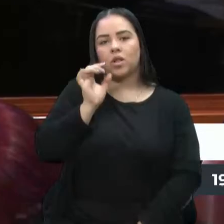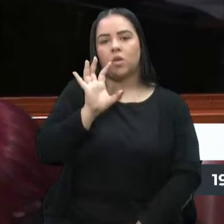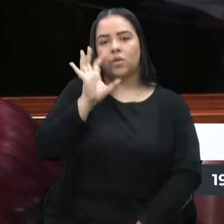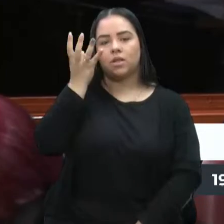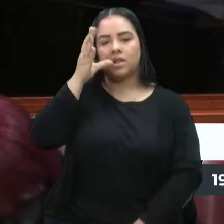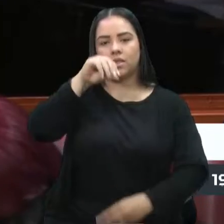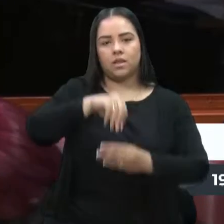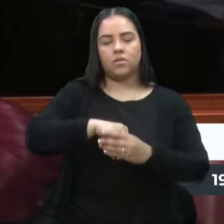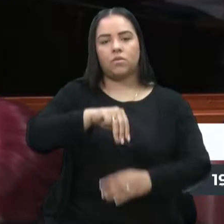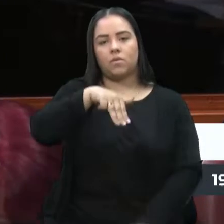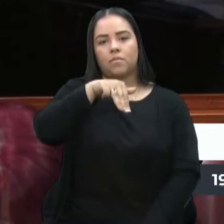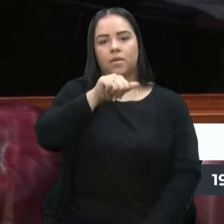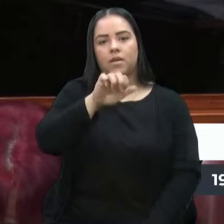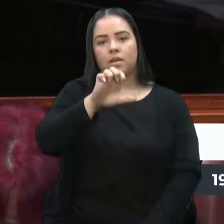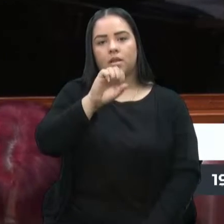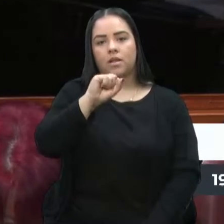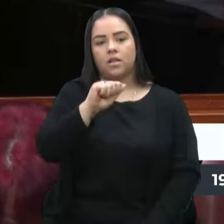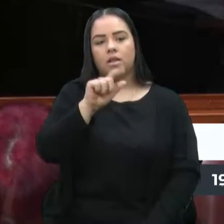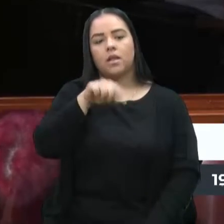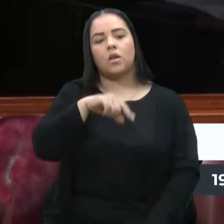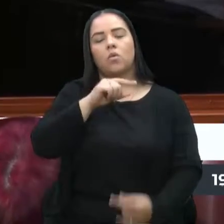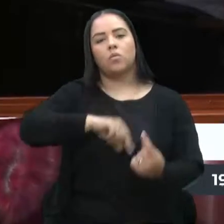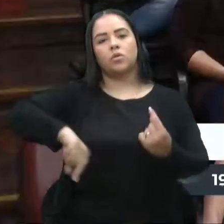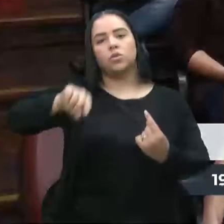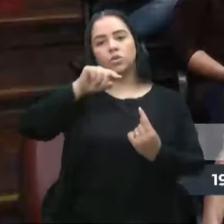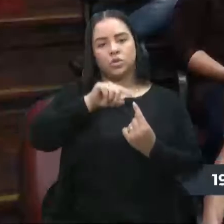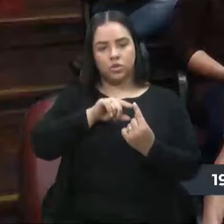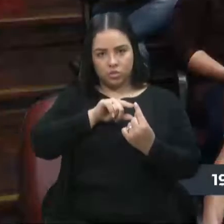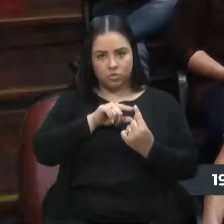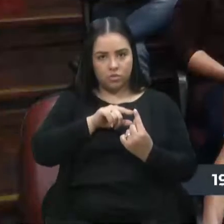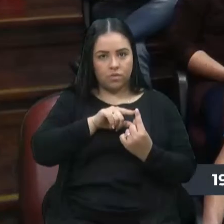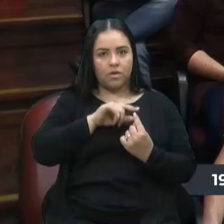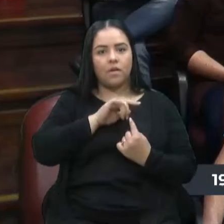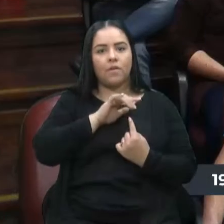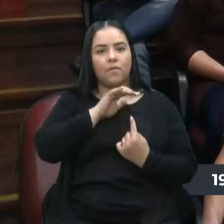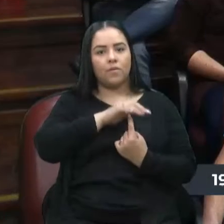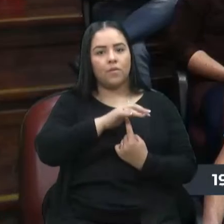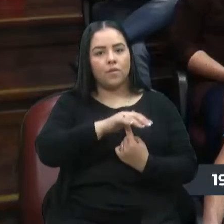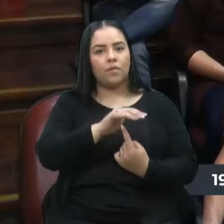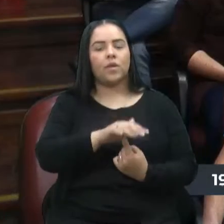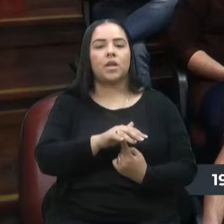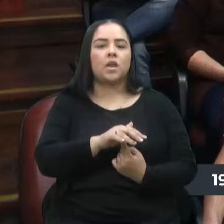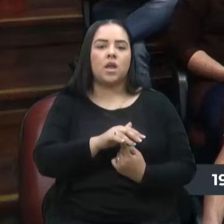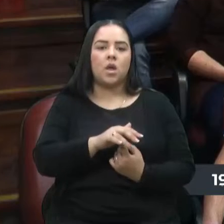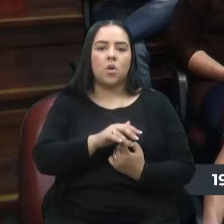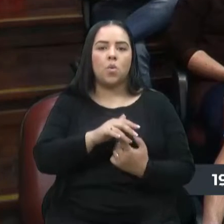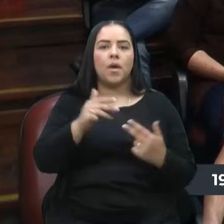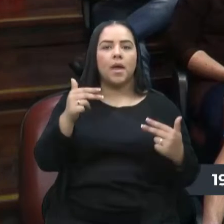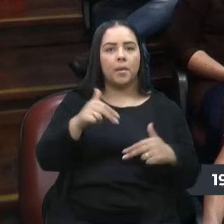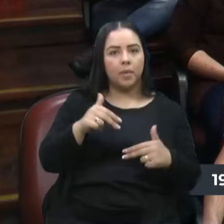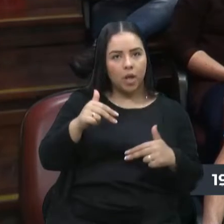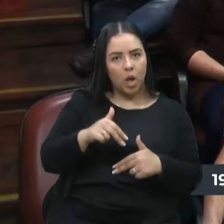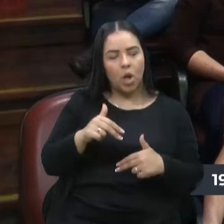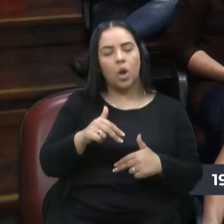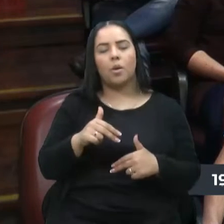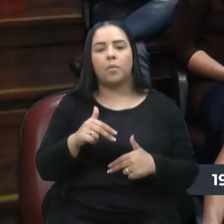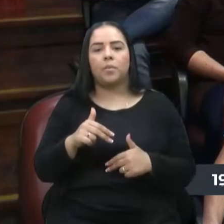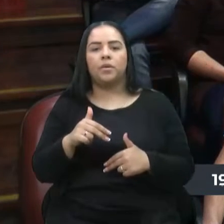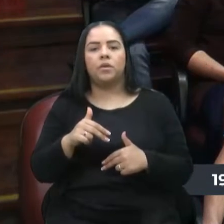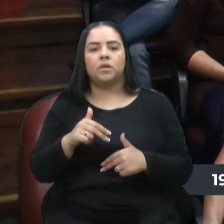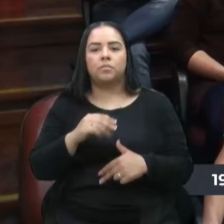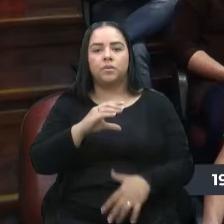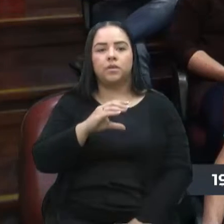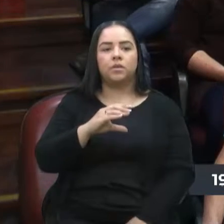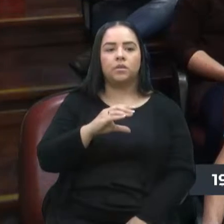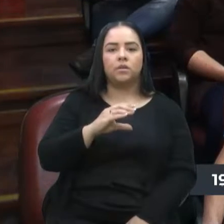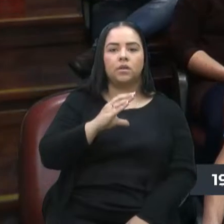da Maísa que eu acho que é essa é a nossa intenção a feira e o hip hop a capoeira O Samba